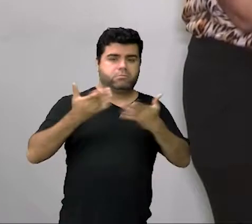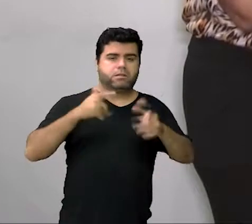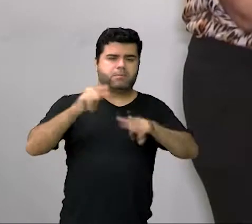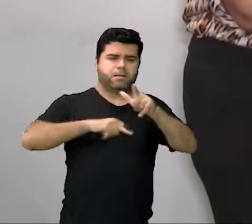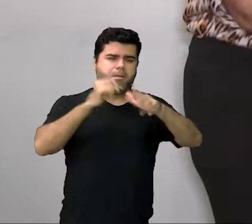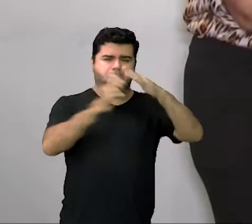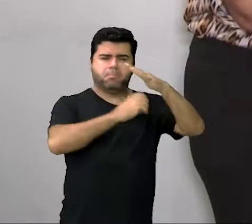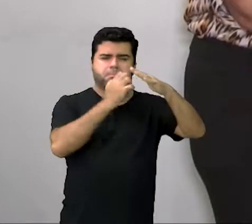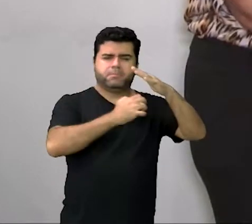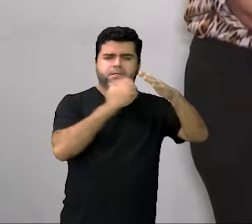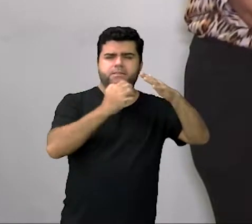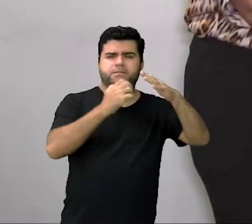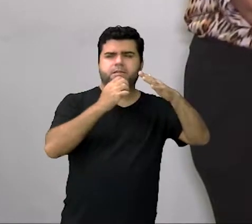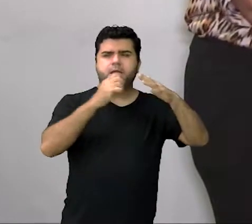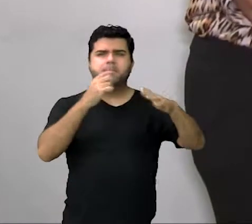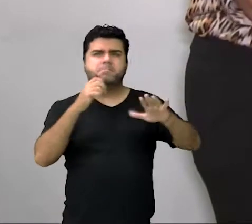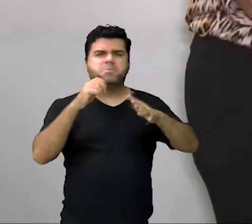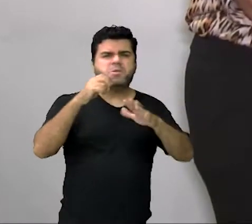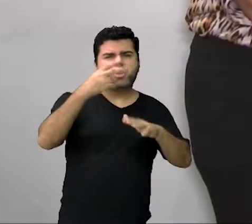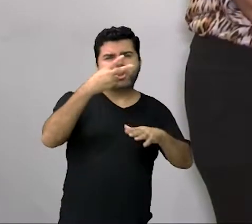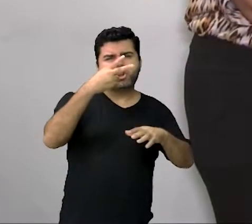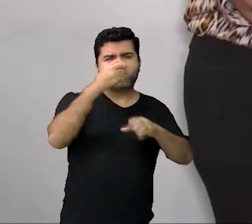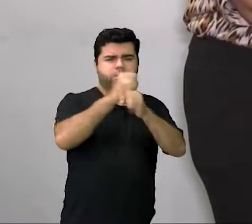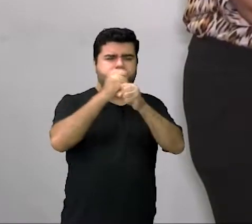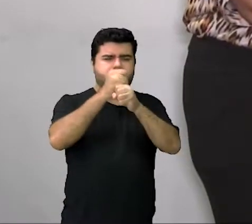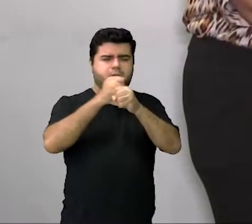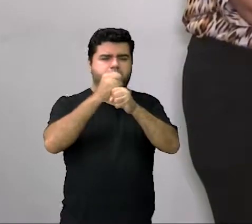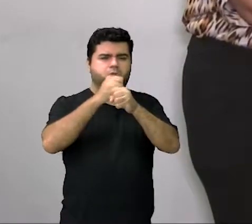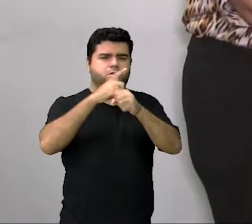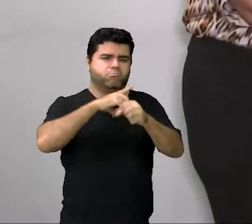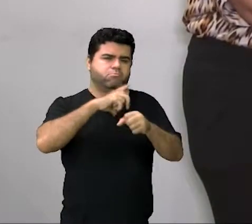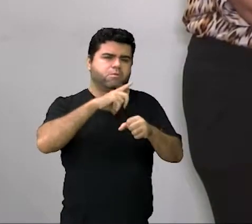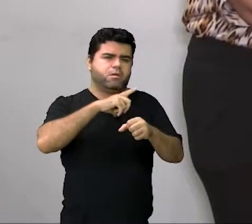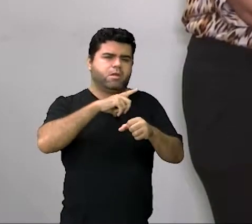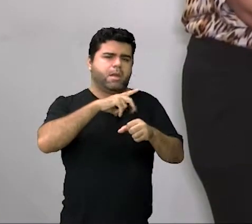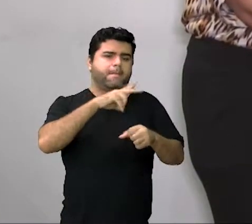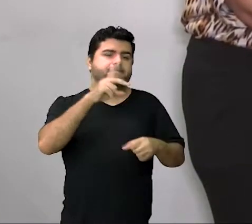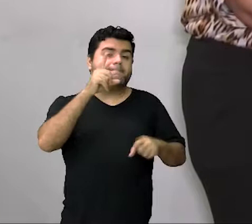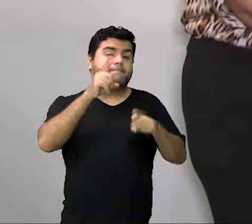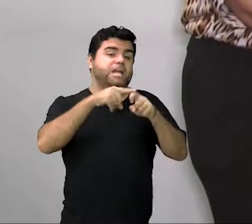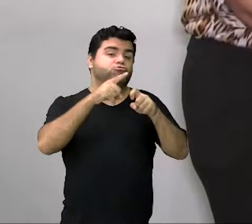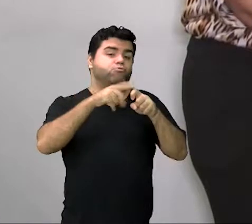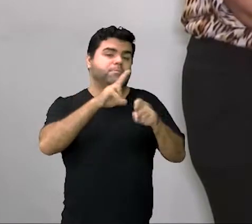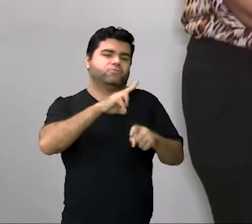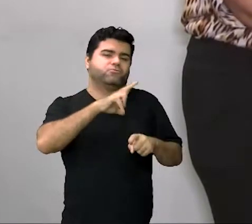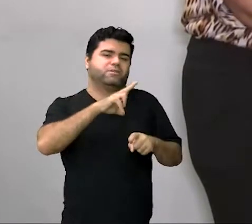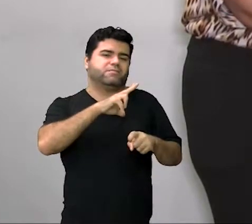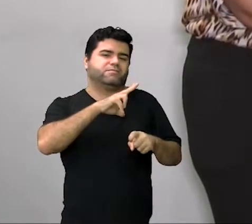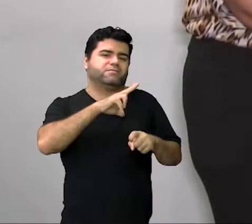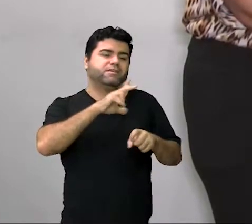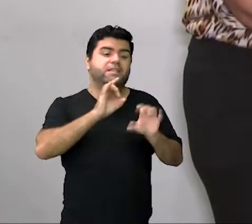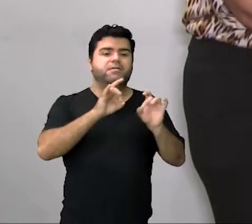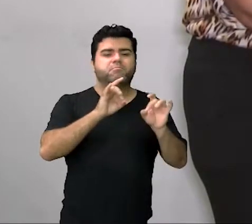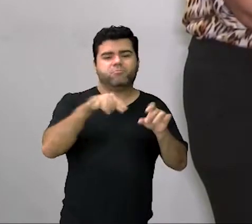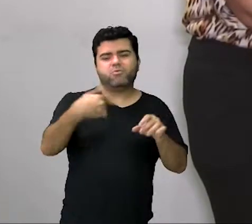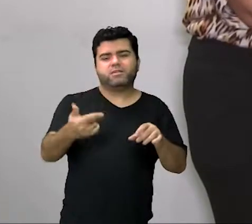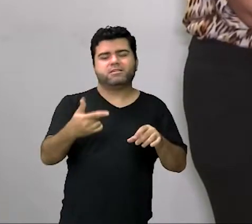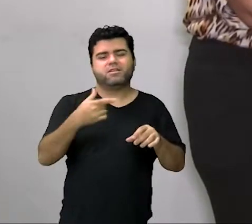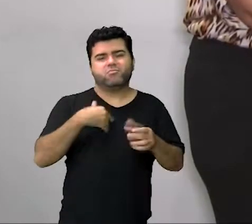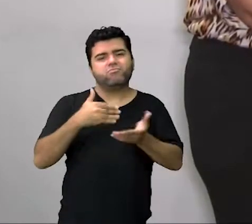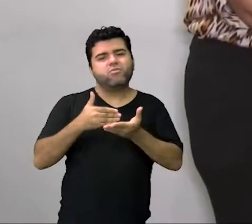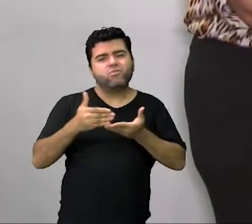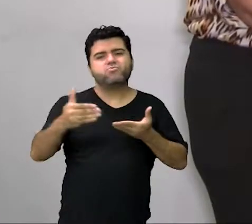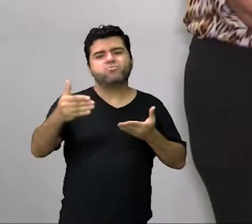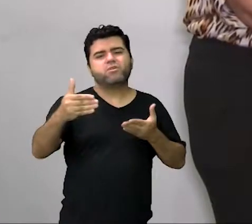eu durante uns 2 anos, eu tive convênio médico. E depois que eu saí, eu ainda continuei. E